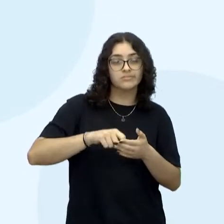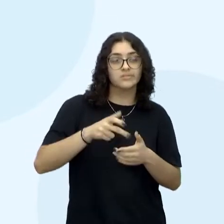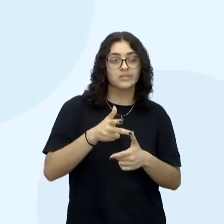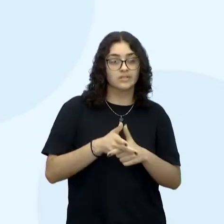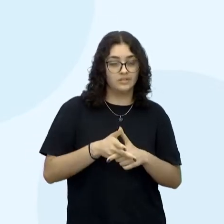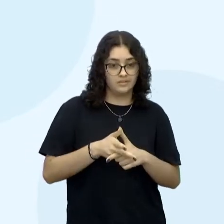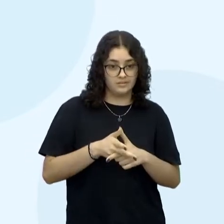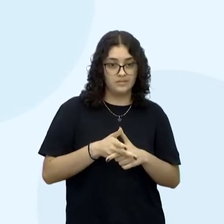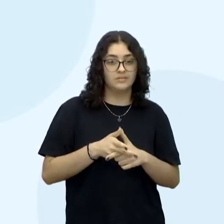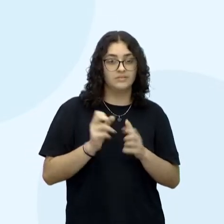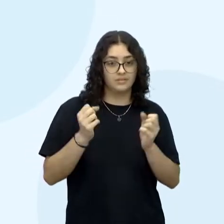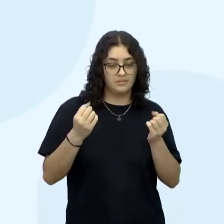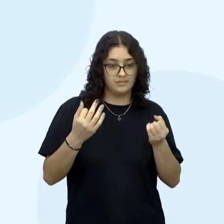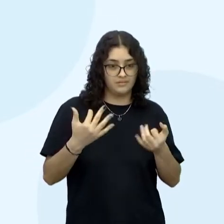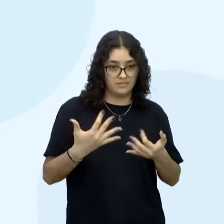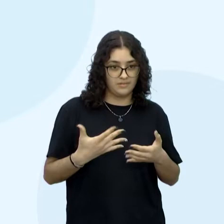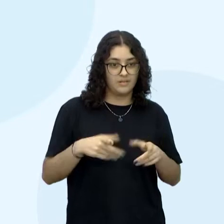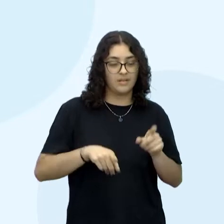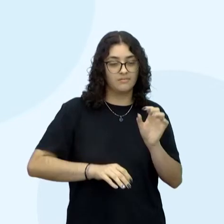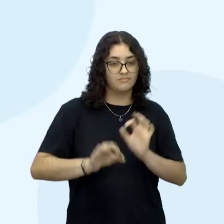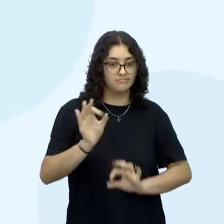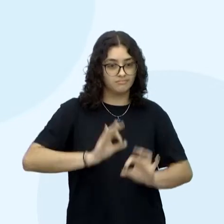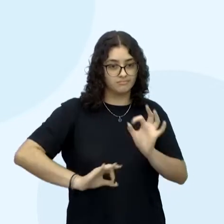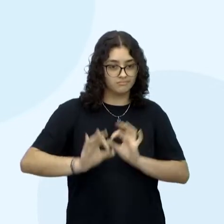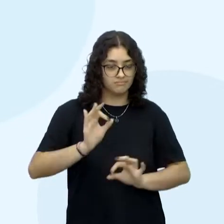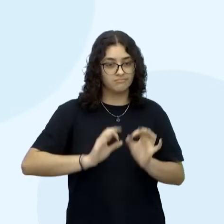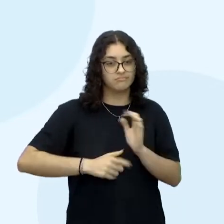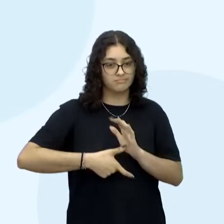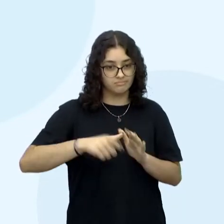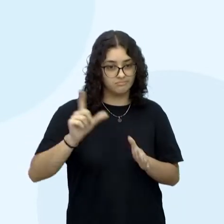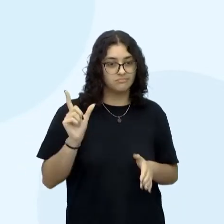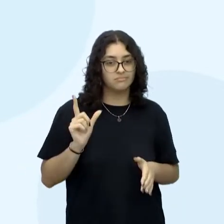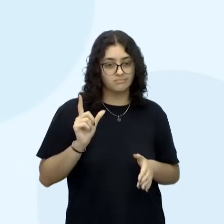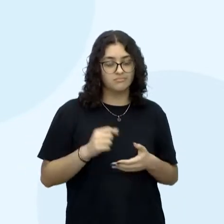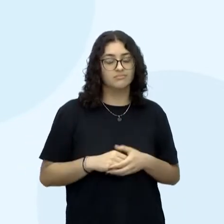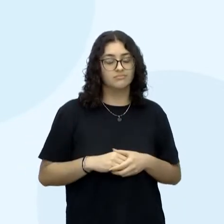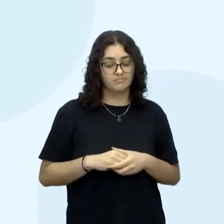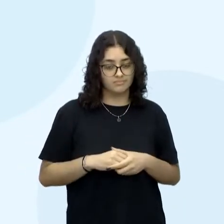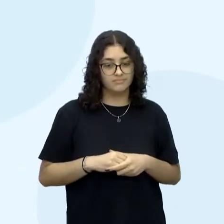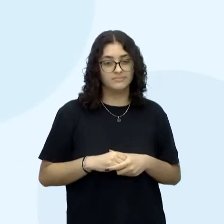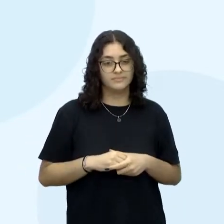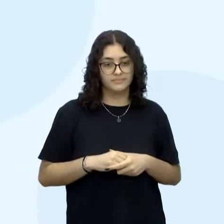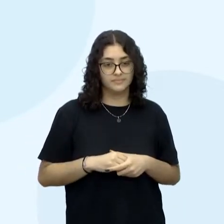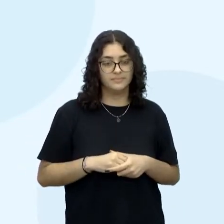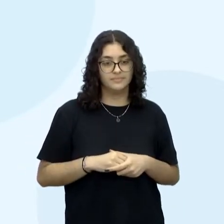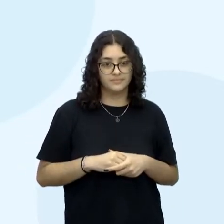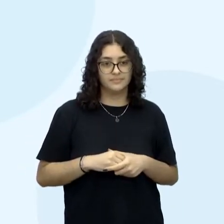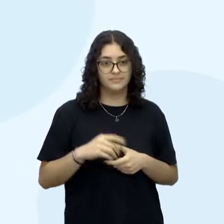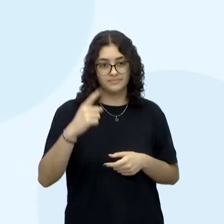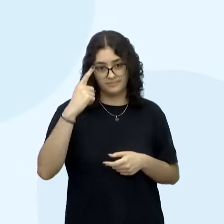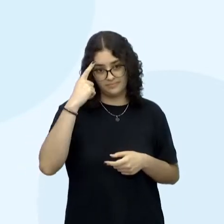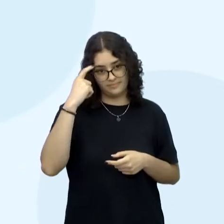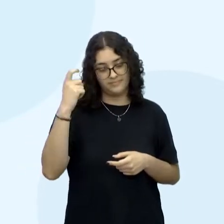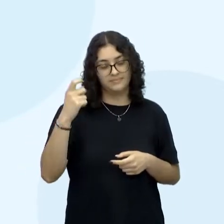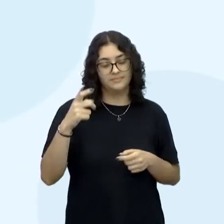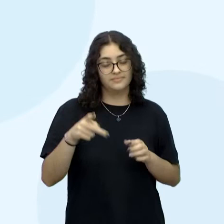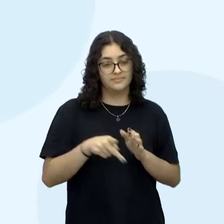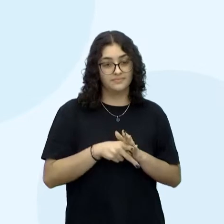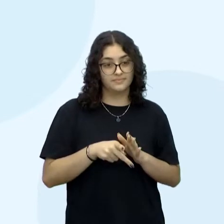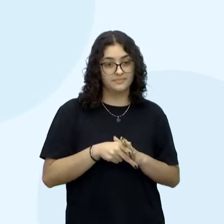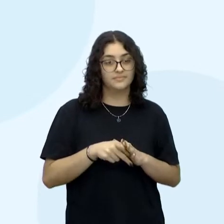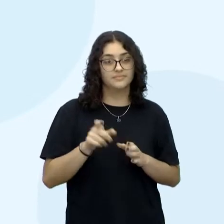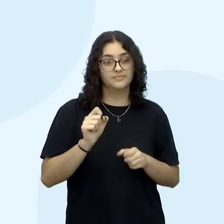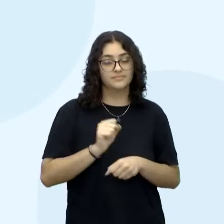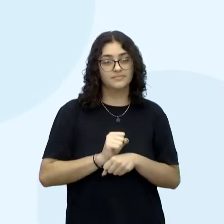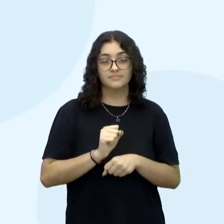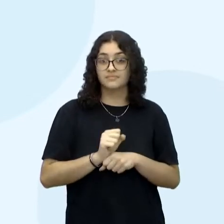gravação, que a gente já falou muito sobre isso, que é o preparo, é a pré-gravação. Então o argumento é trazer a ideia inicial do que se